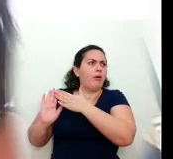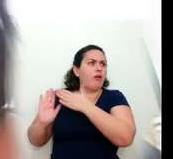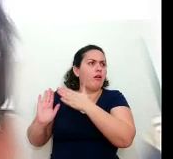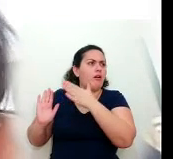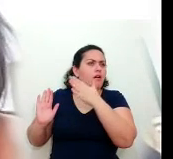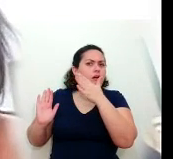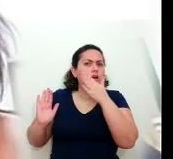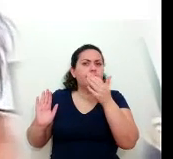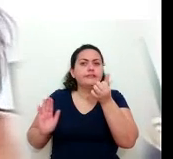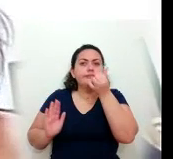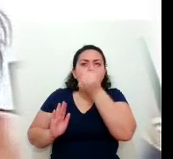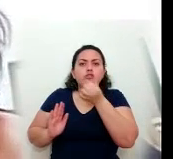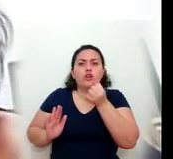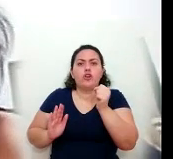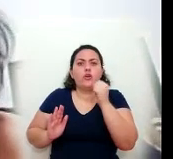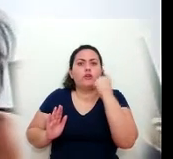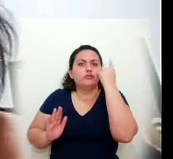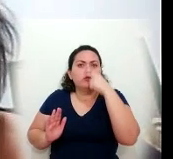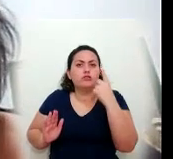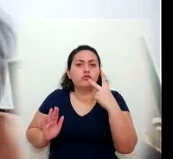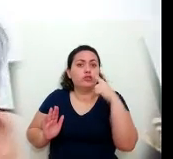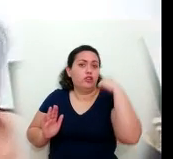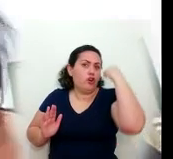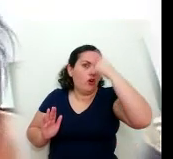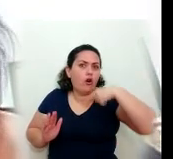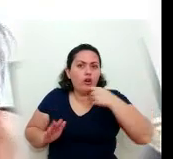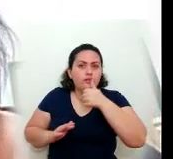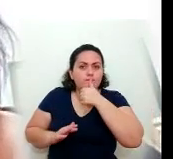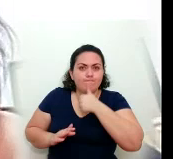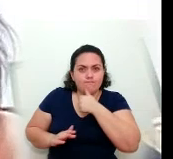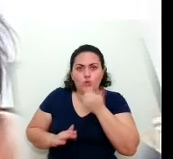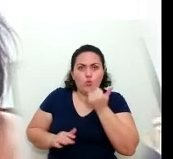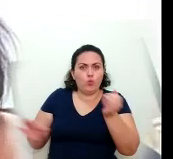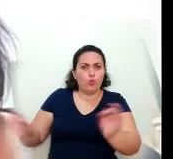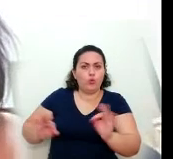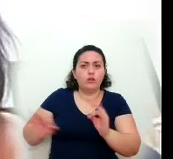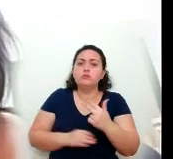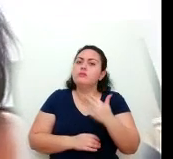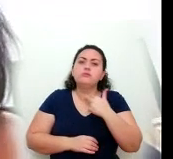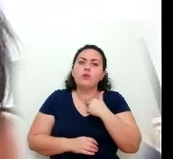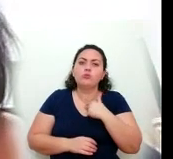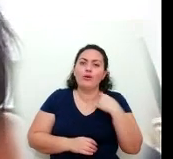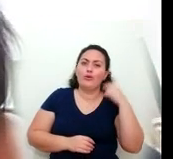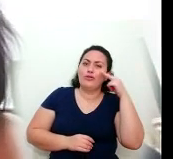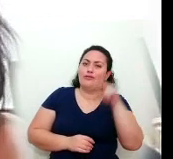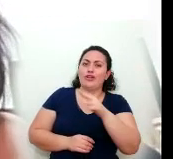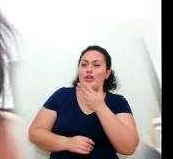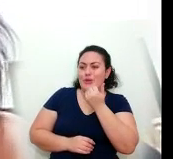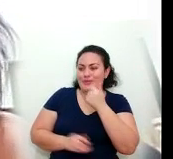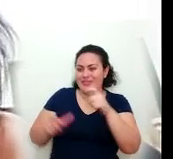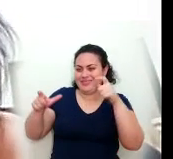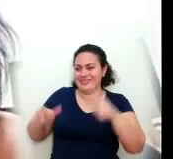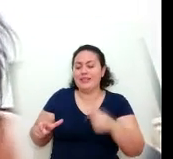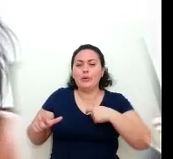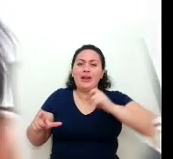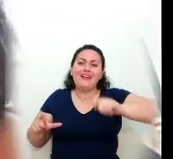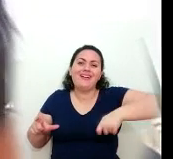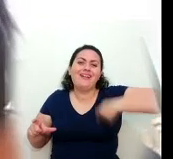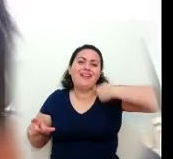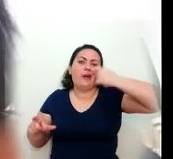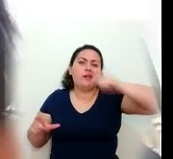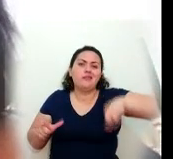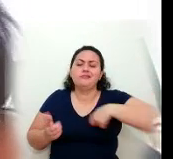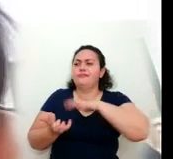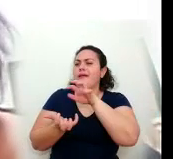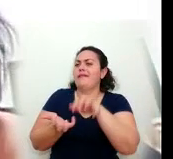E aí também, assim, 6 horas, 8 horas, 12 horas de jejum, não há quem olhe para um prato de comida e vá